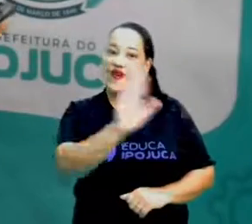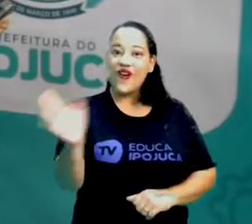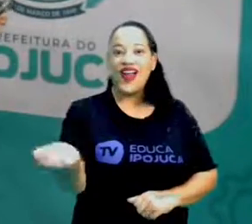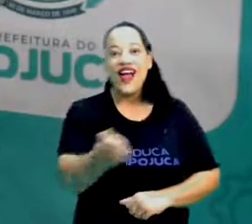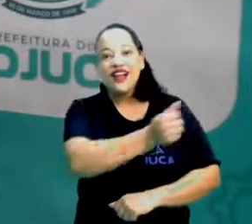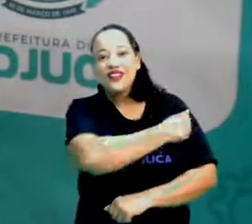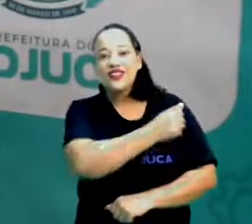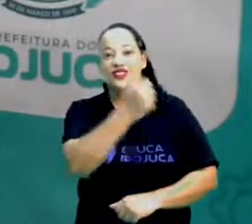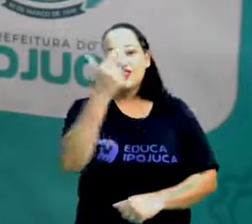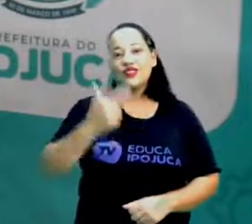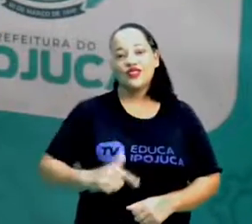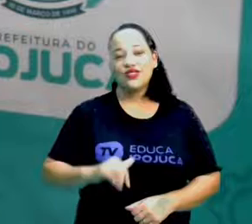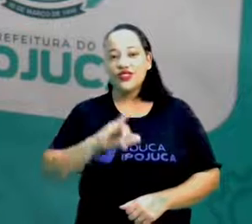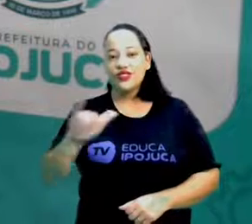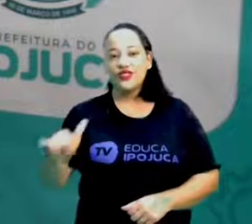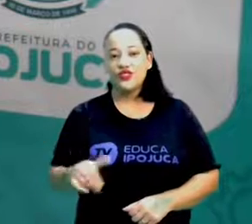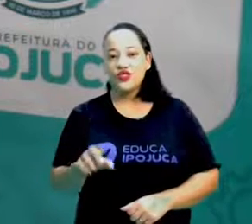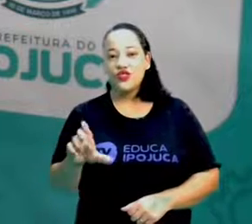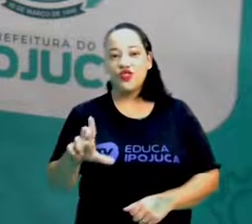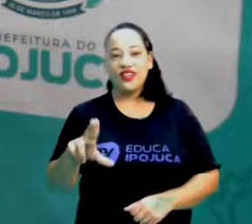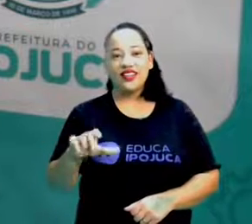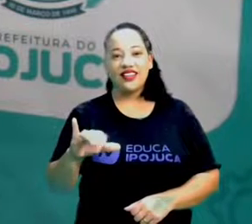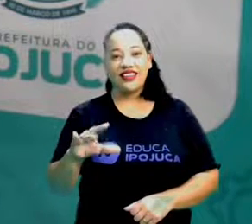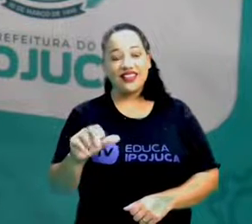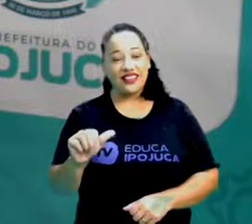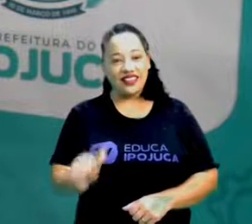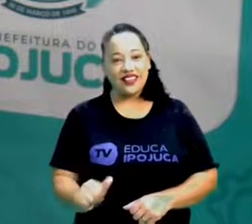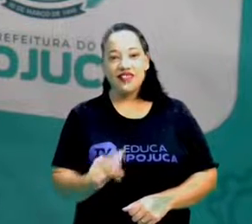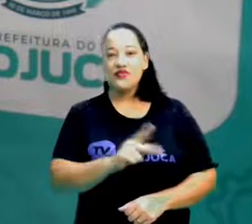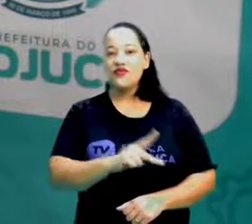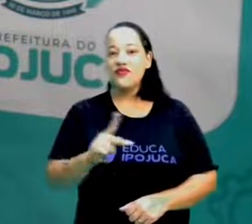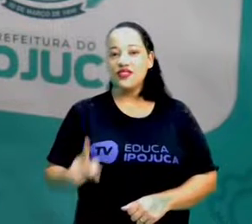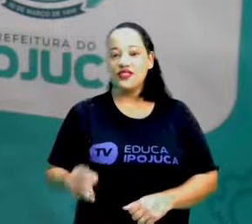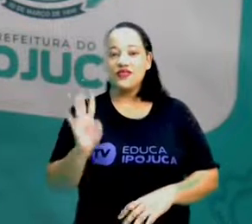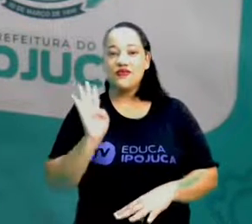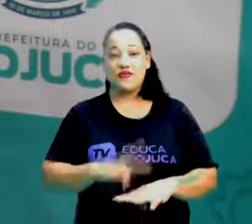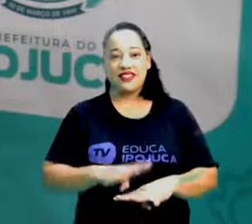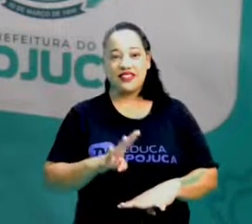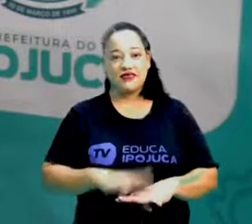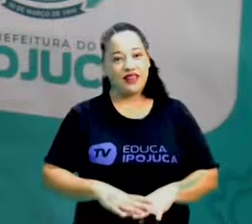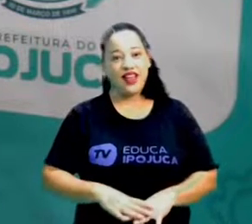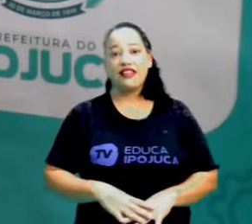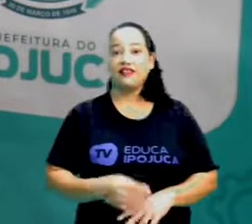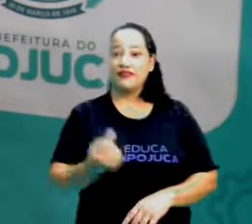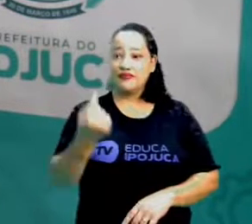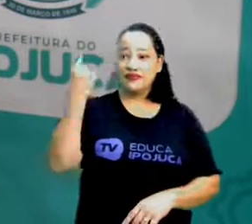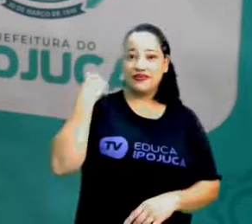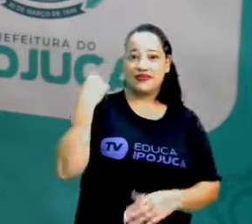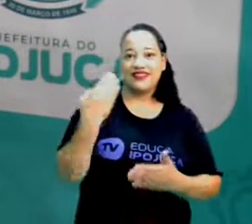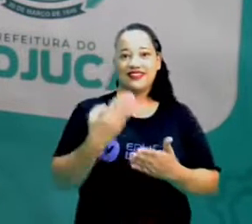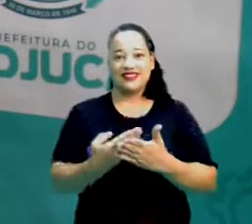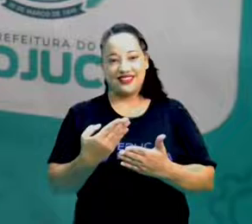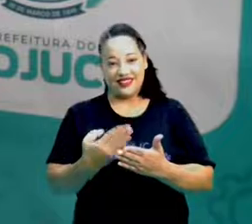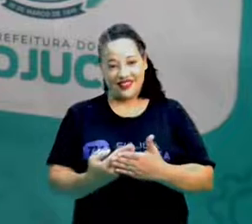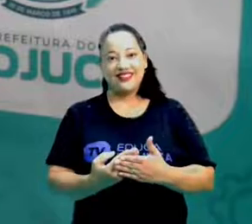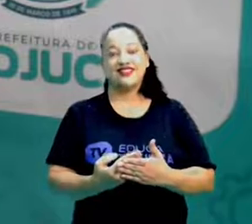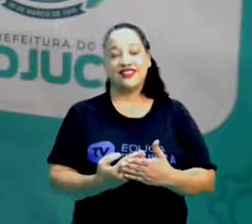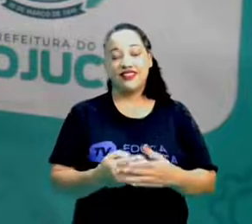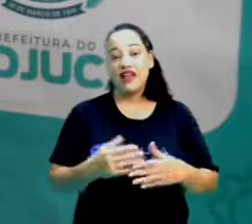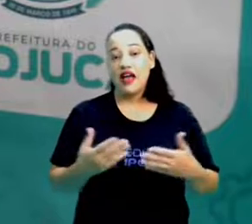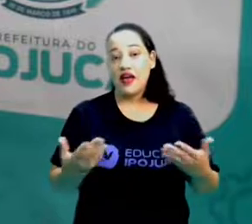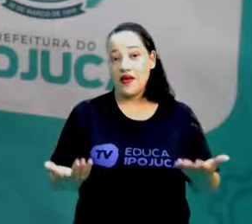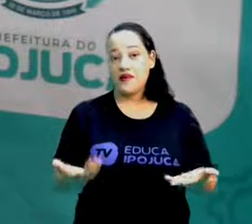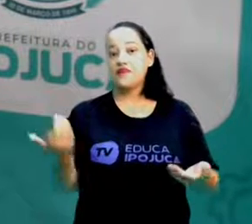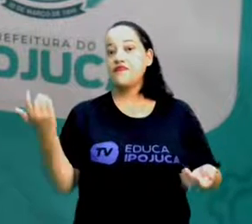Olá, alunos! Sou Juliana Arcanjo, professora de matemática. Estive com vocês nas últimas aulas.